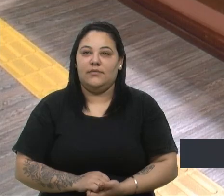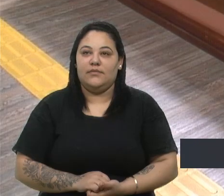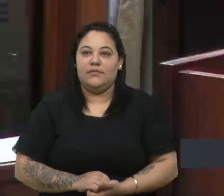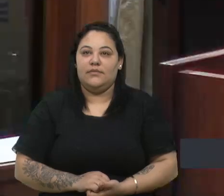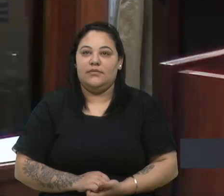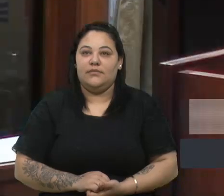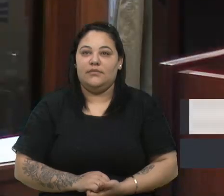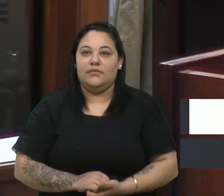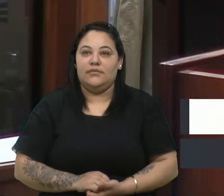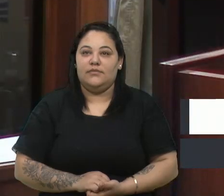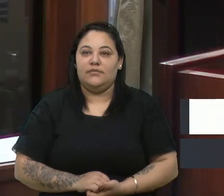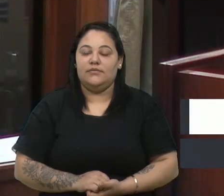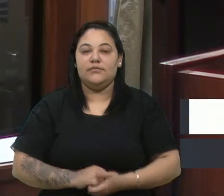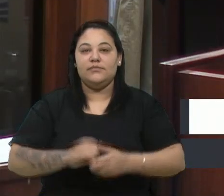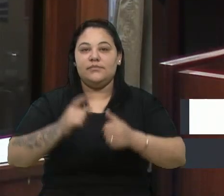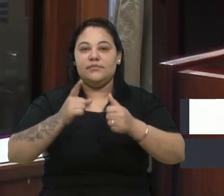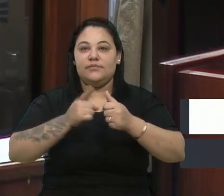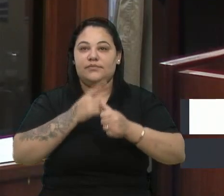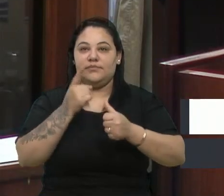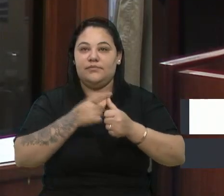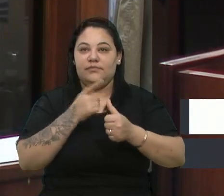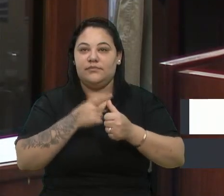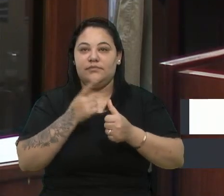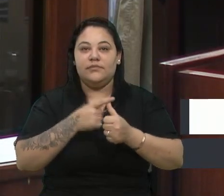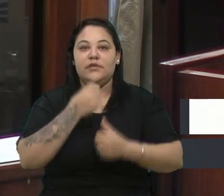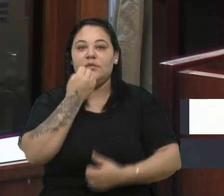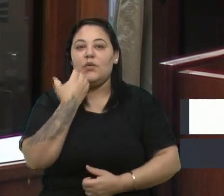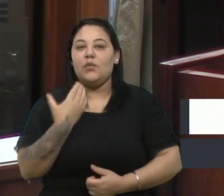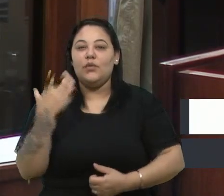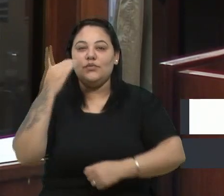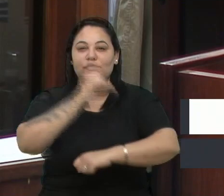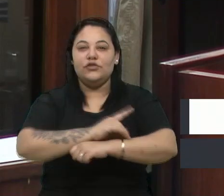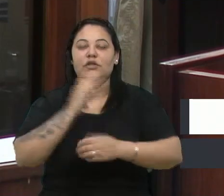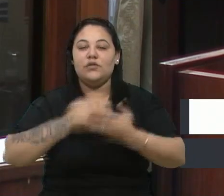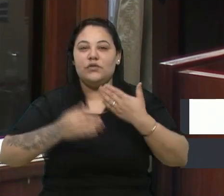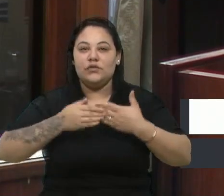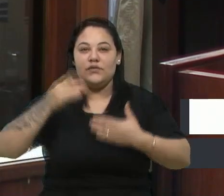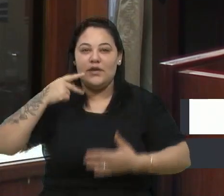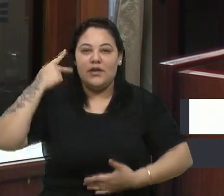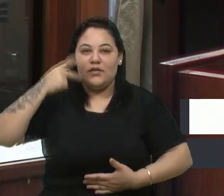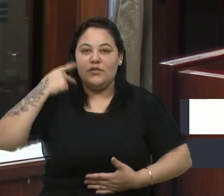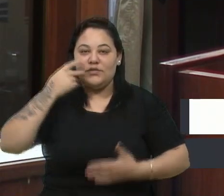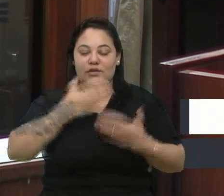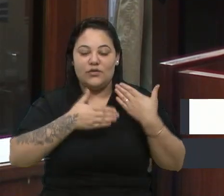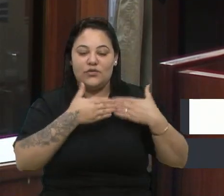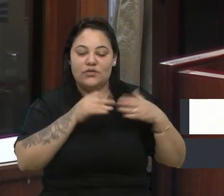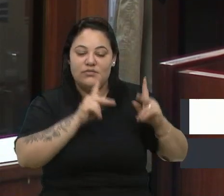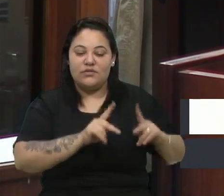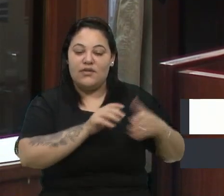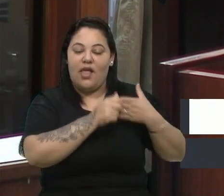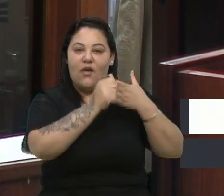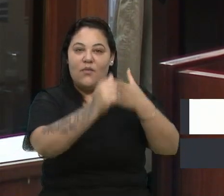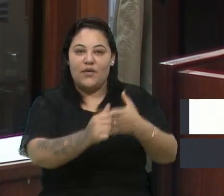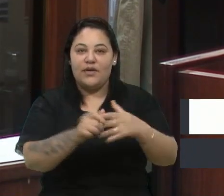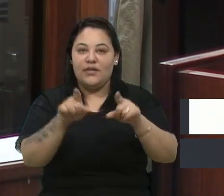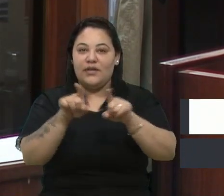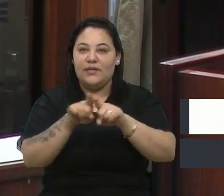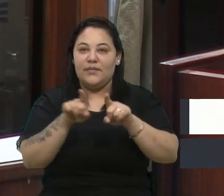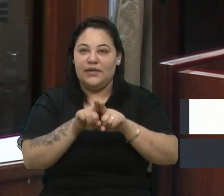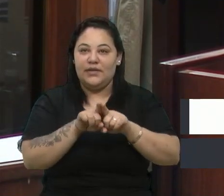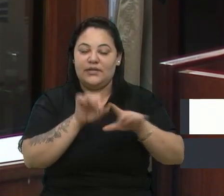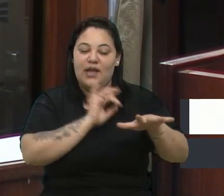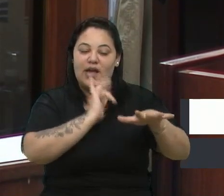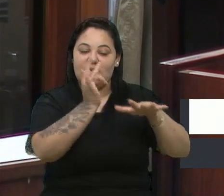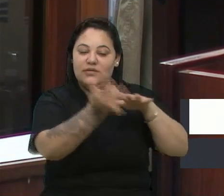Bom, primeiramente, meu bom dia a todos os vereadores, a todas as pessoas que estão nos assistindo através das mídias, das